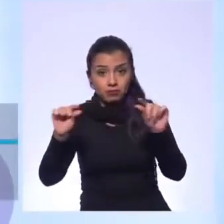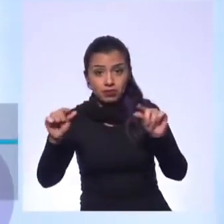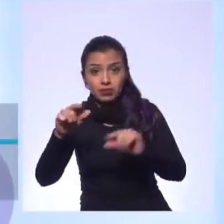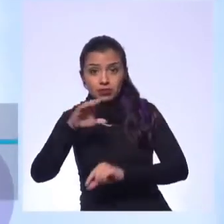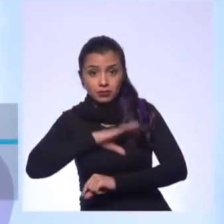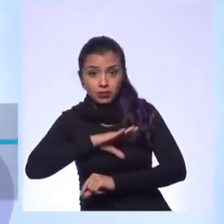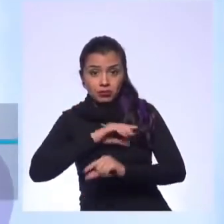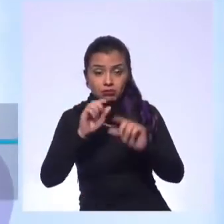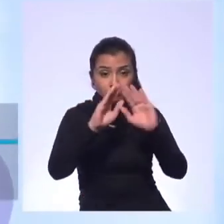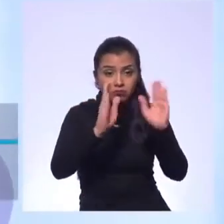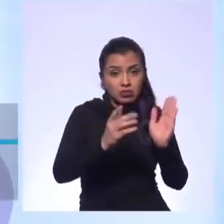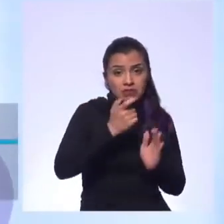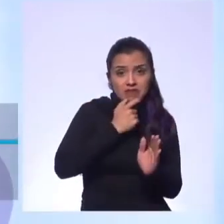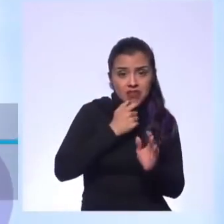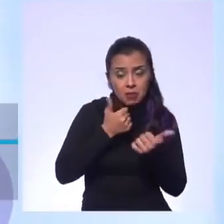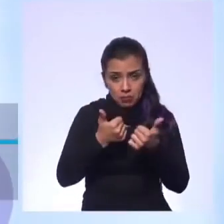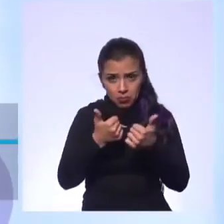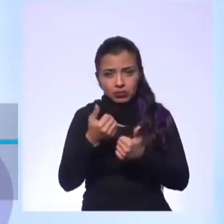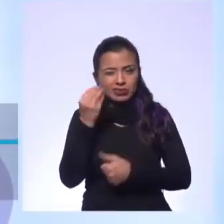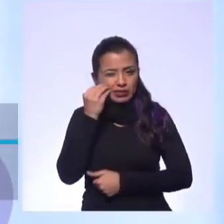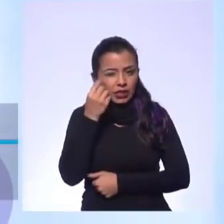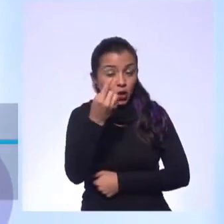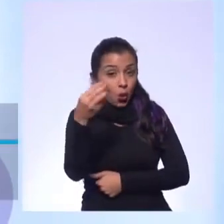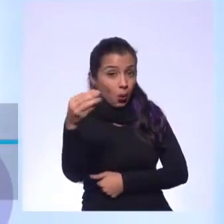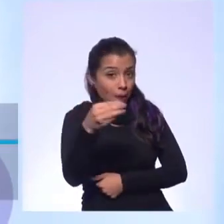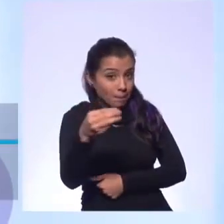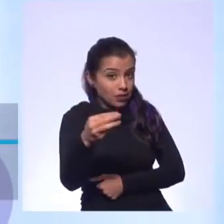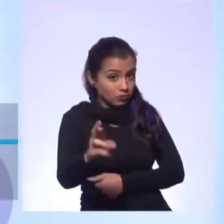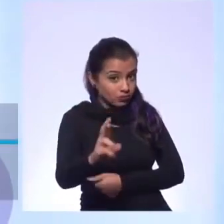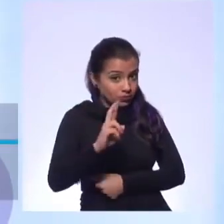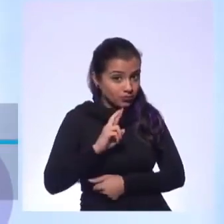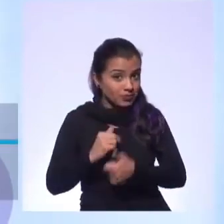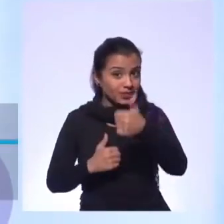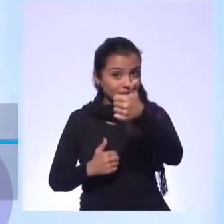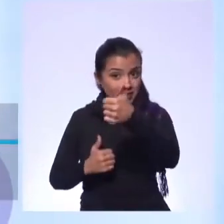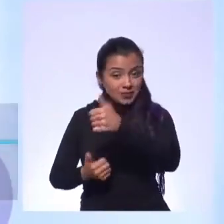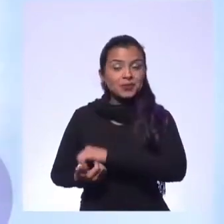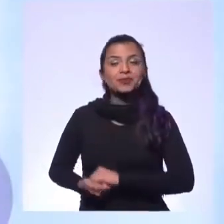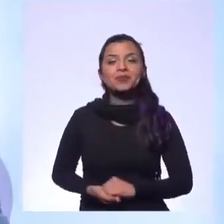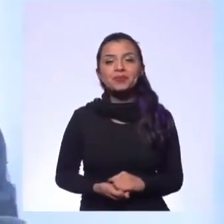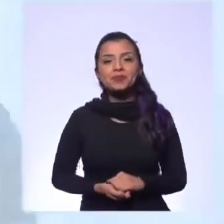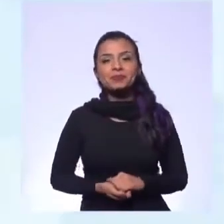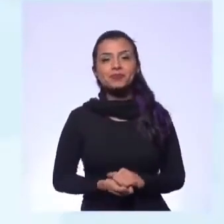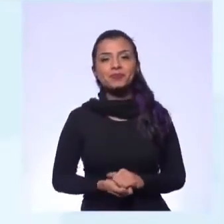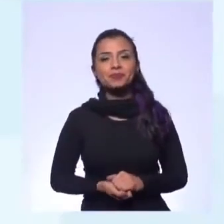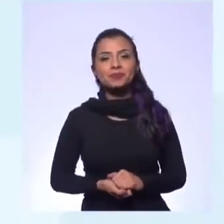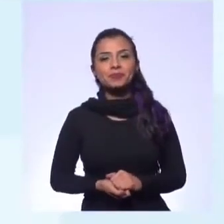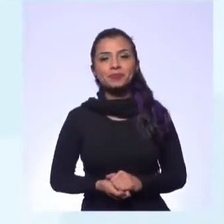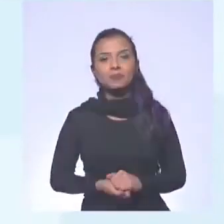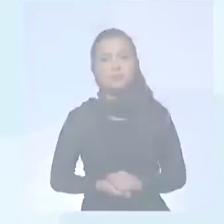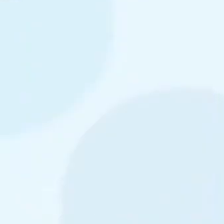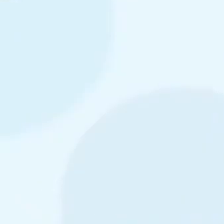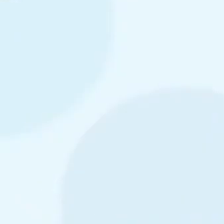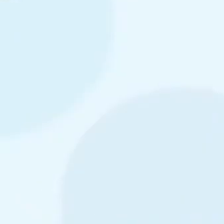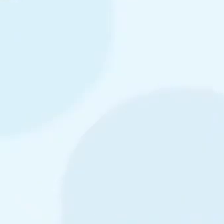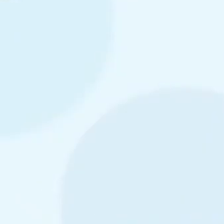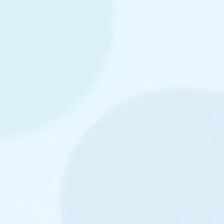Então vocês têm aí um minuto para a gente fazer esse levantamento aí de vocabulário, certo? Então em um minuto a gente volta.